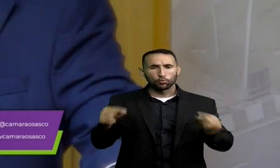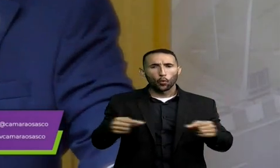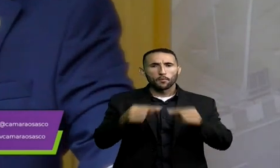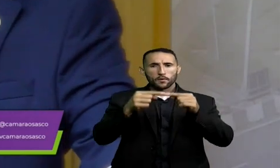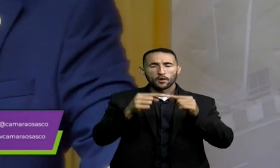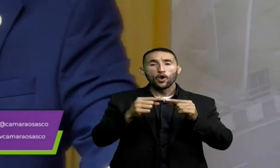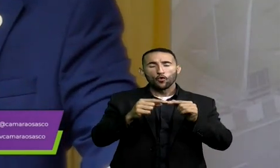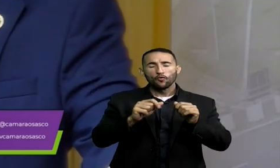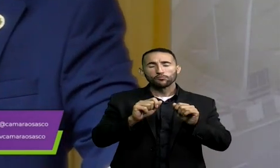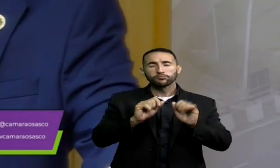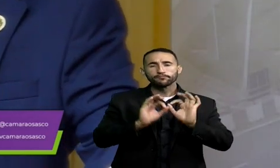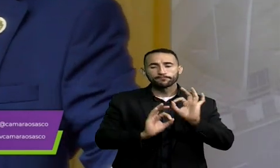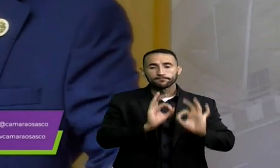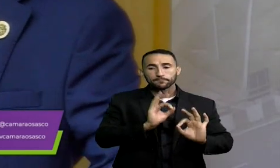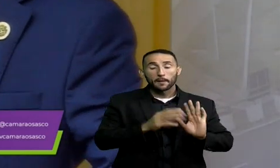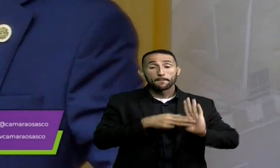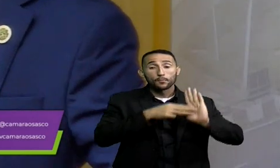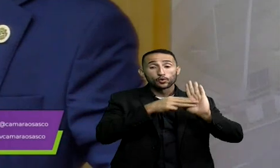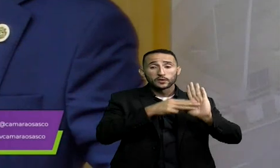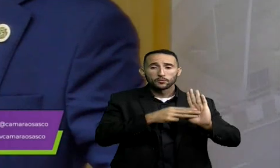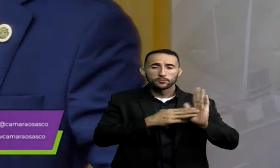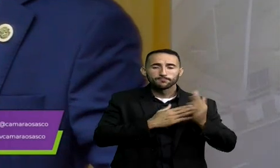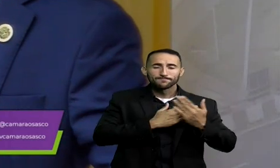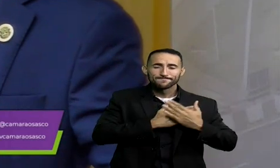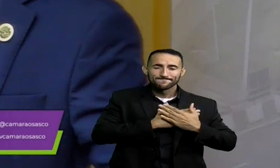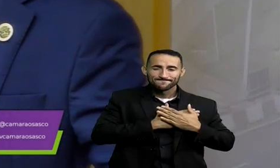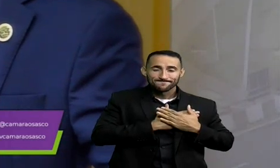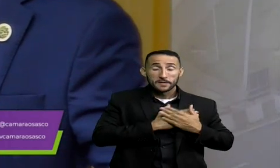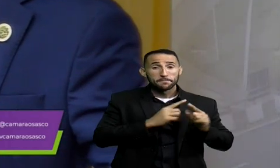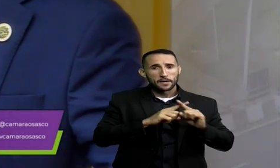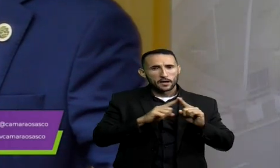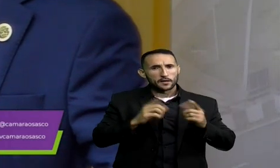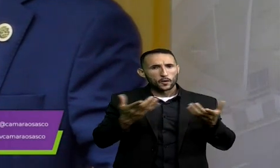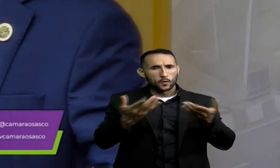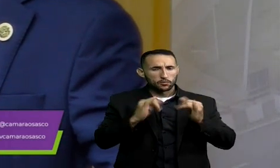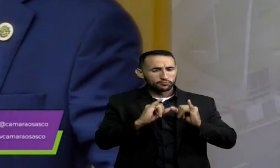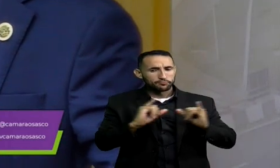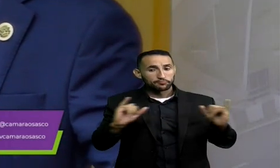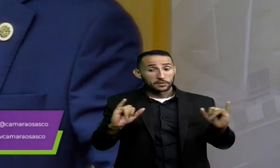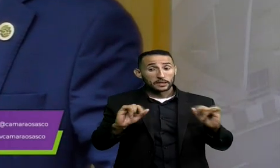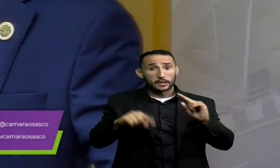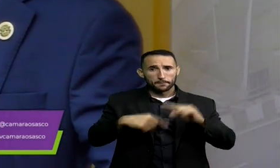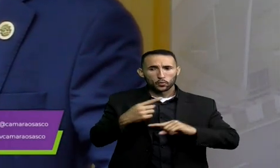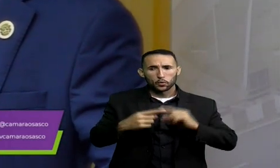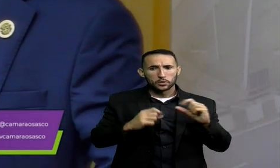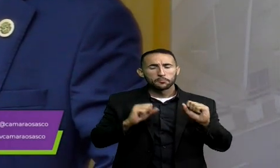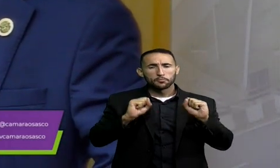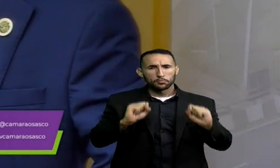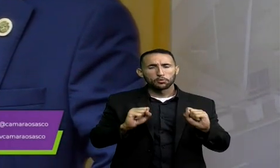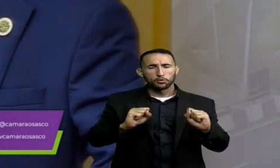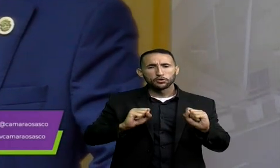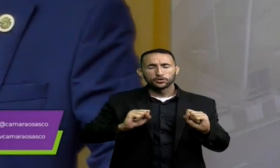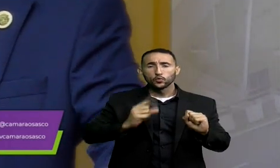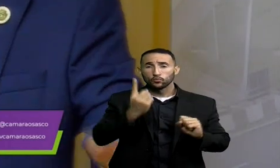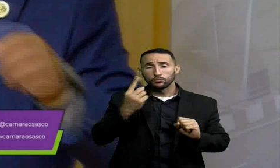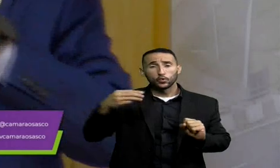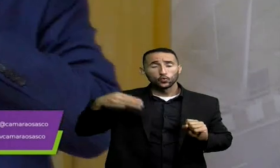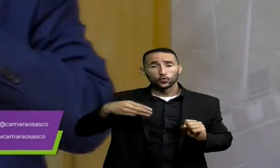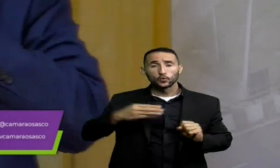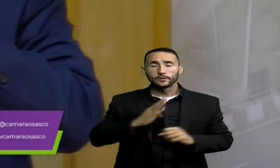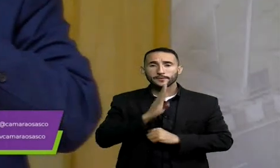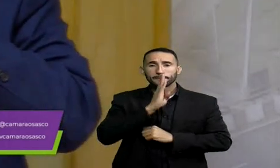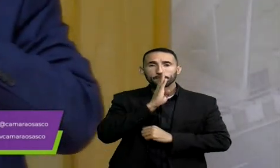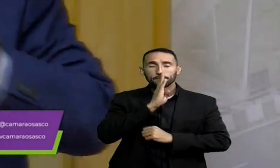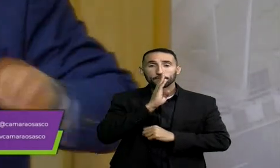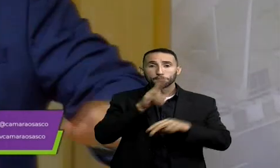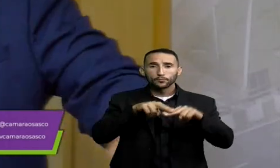pesar mas eu queria que registrasse aqui no momento oportuno pra gente fazer um minuto de silêncio em